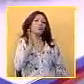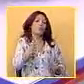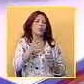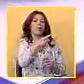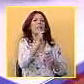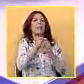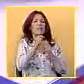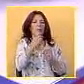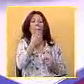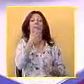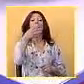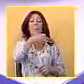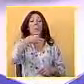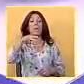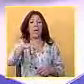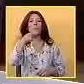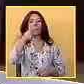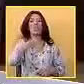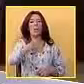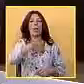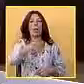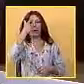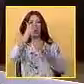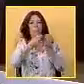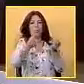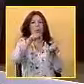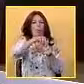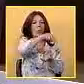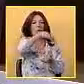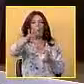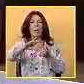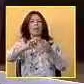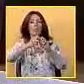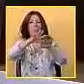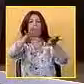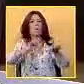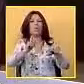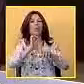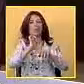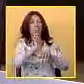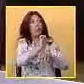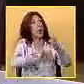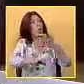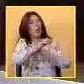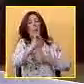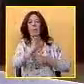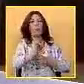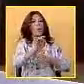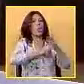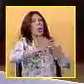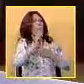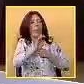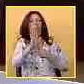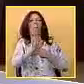numa entrevista, que o PPM defende soluções locais para problemas que nem sequer são da Europa ou que não são europeus, mas